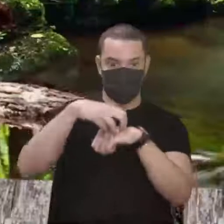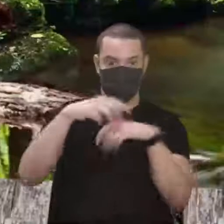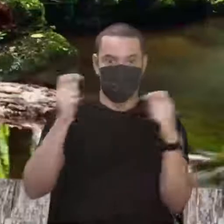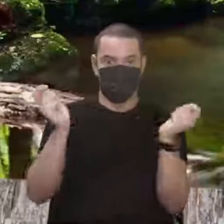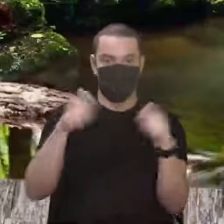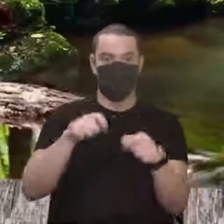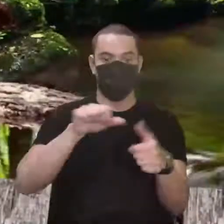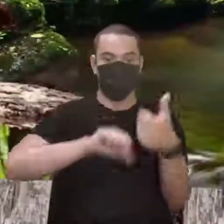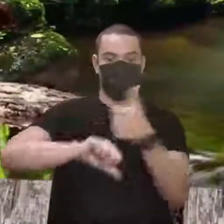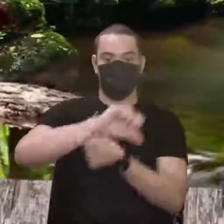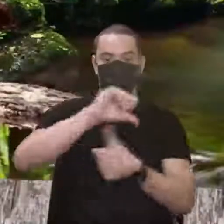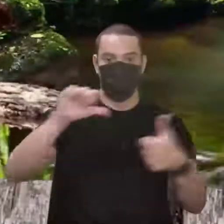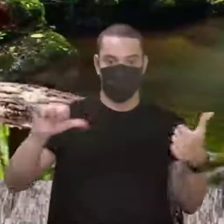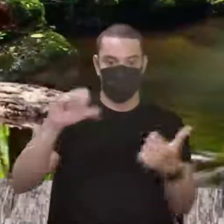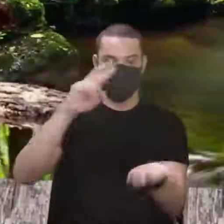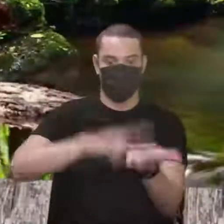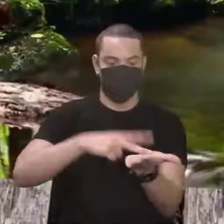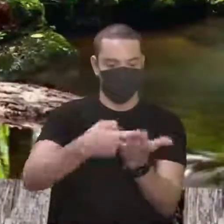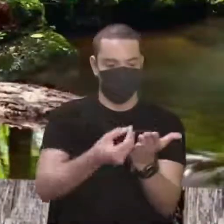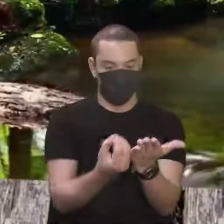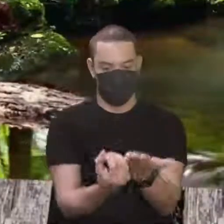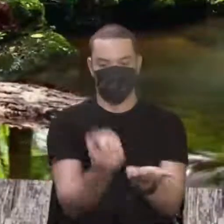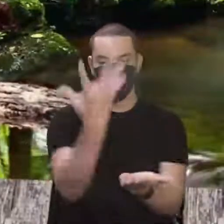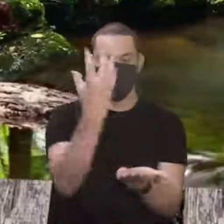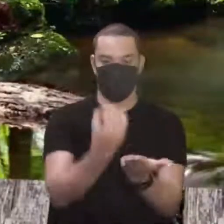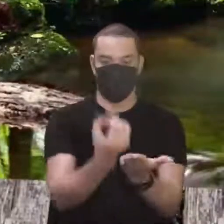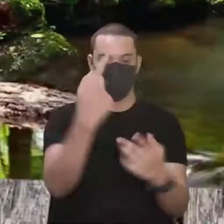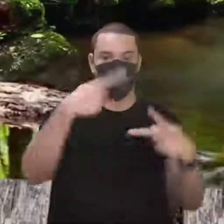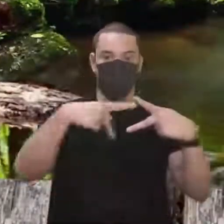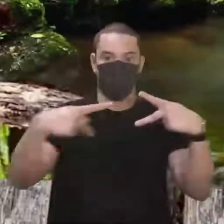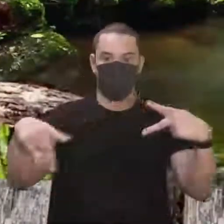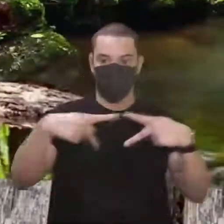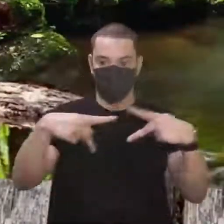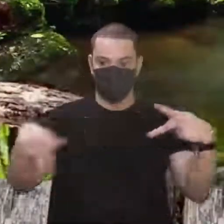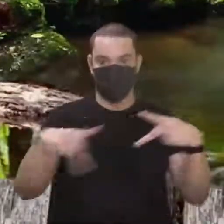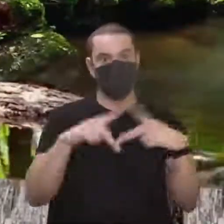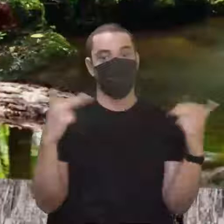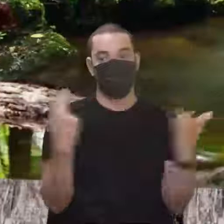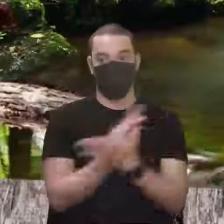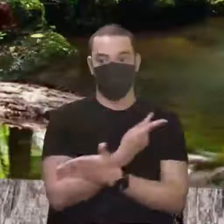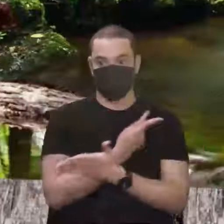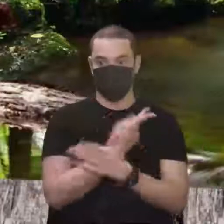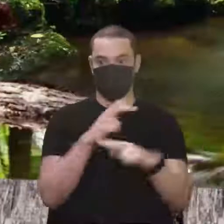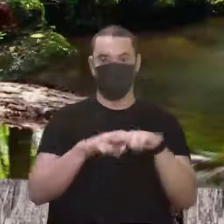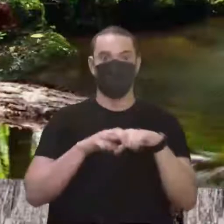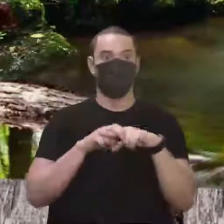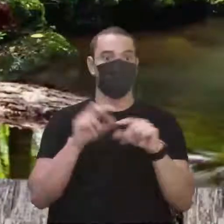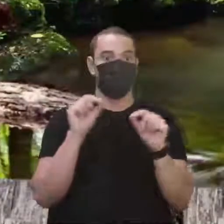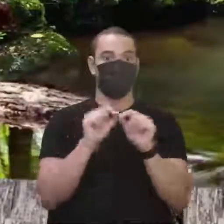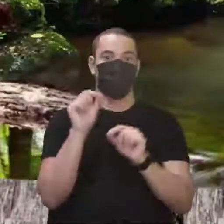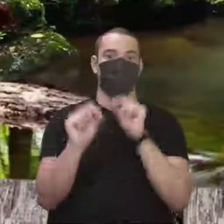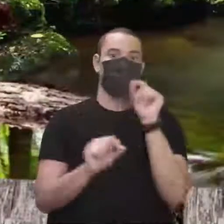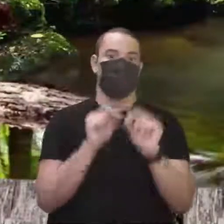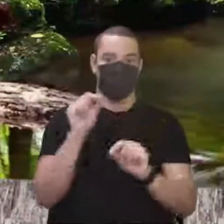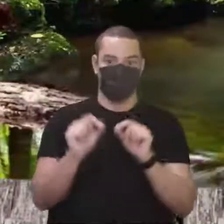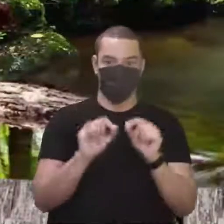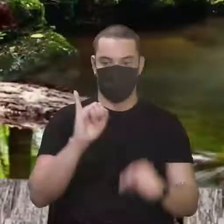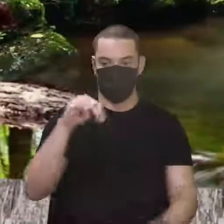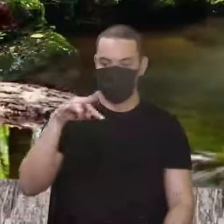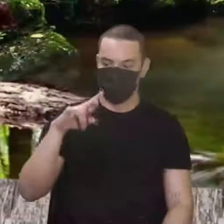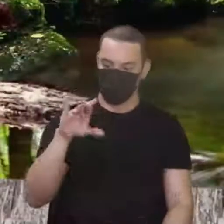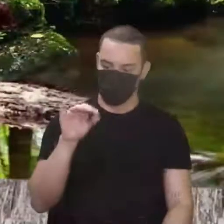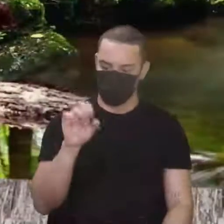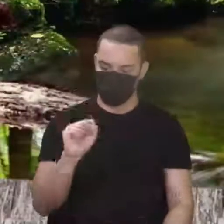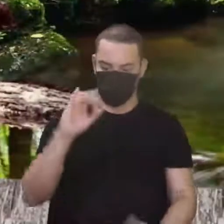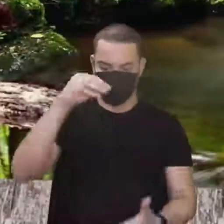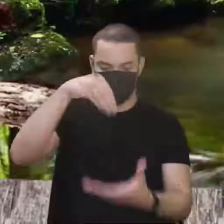o processo de tradução para produzir proteínas, ocorra. Esse processo ocorra. Então, os introns estão presentes